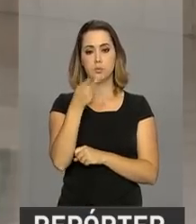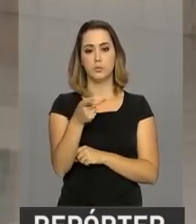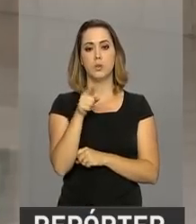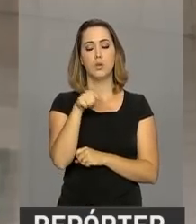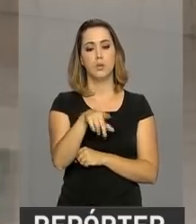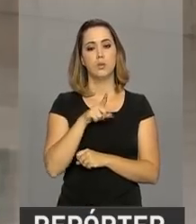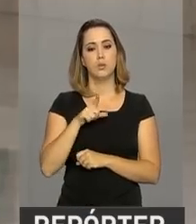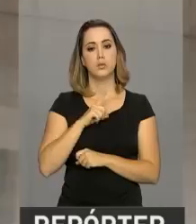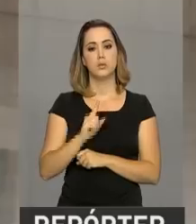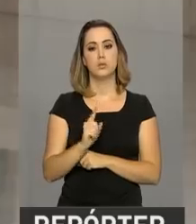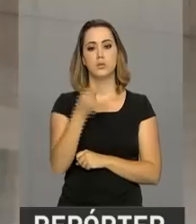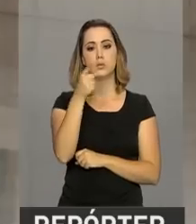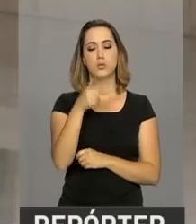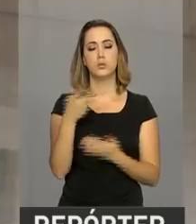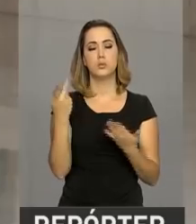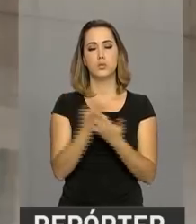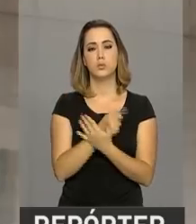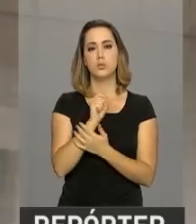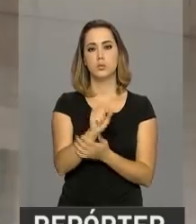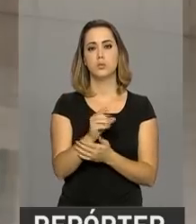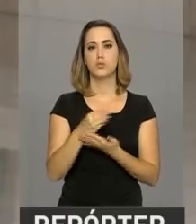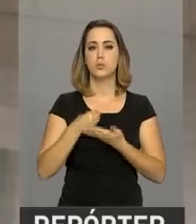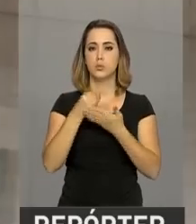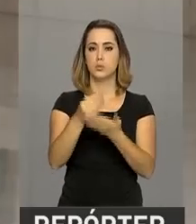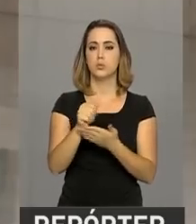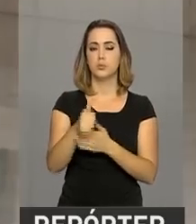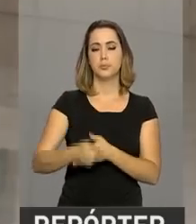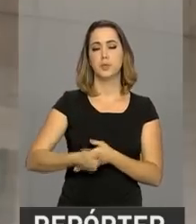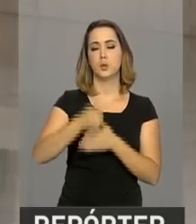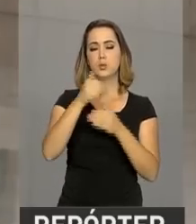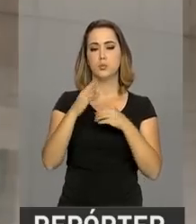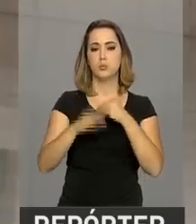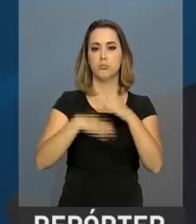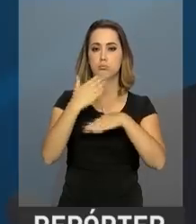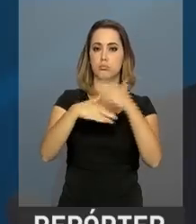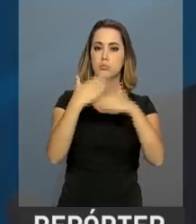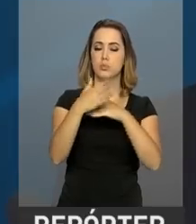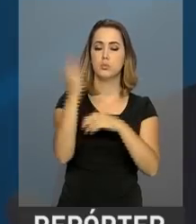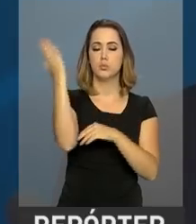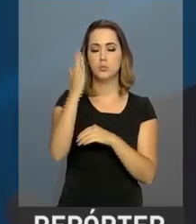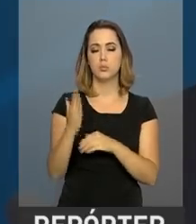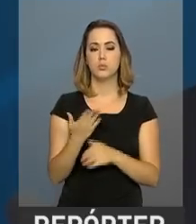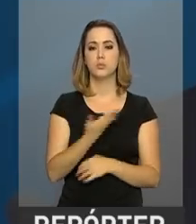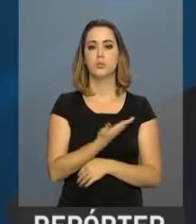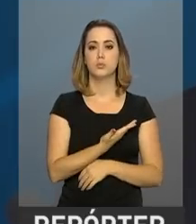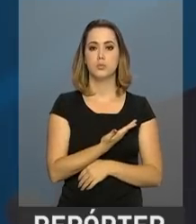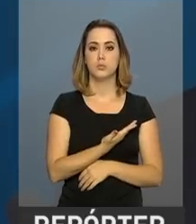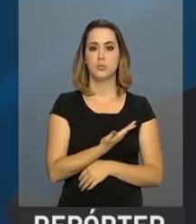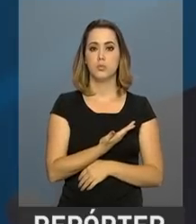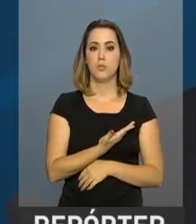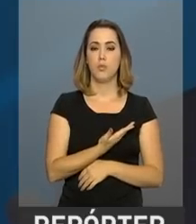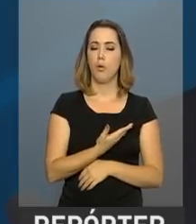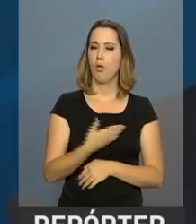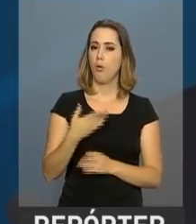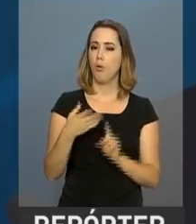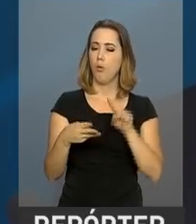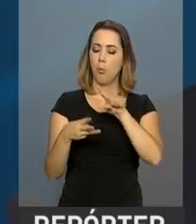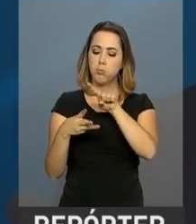seria uma das maneiras de garantir a retomada do crescimento no Brasil. São vários benefícios do teto de